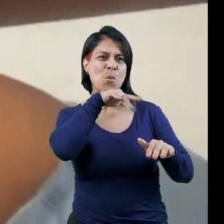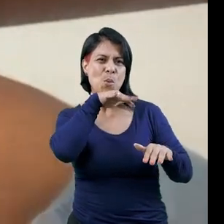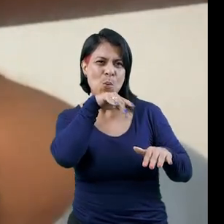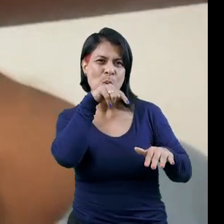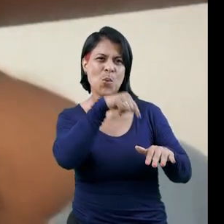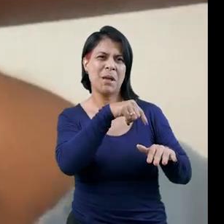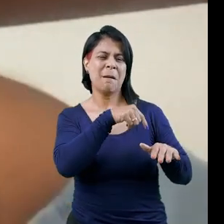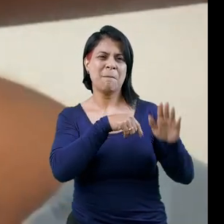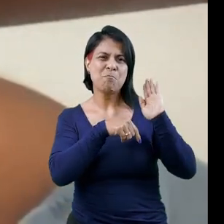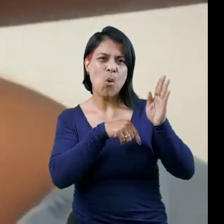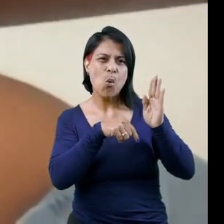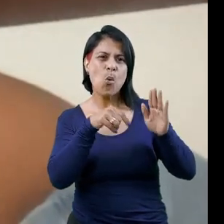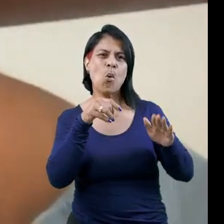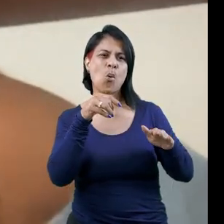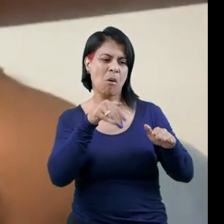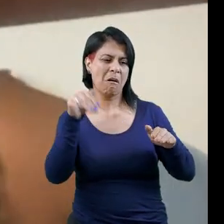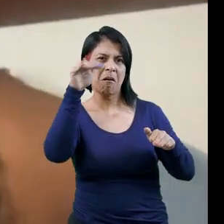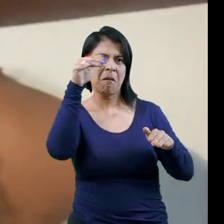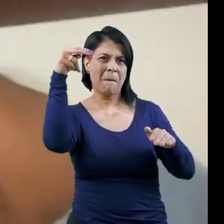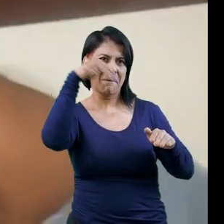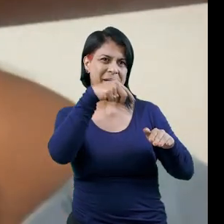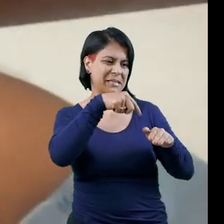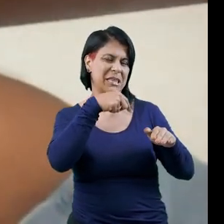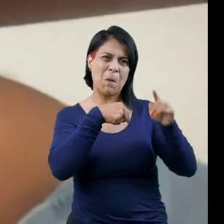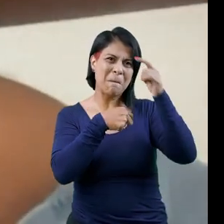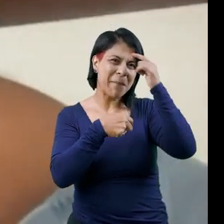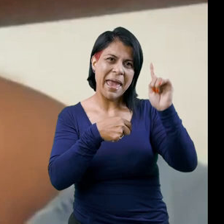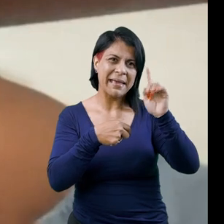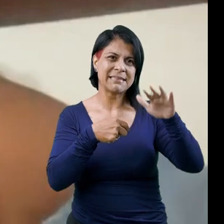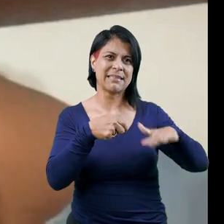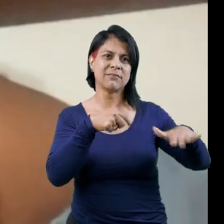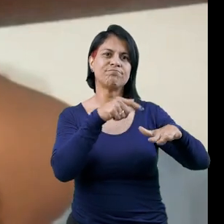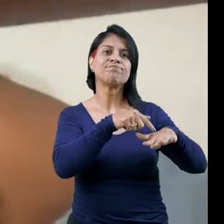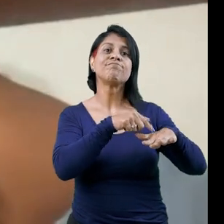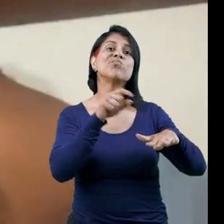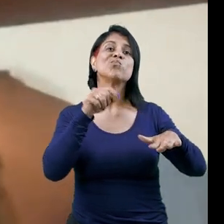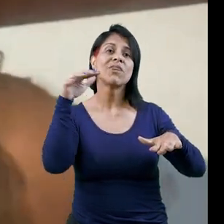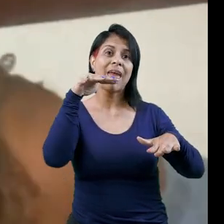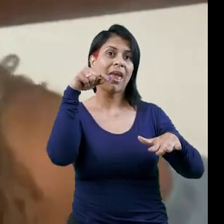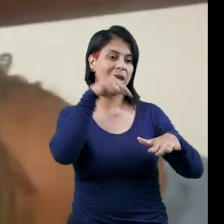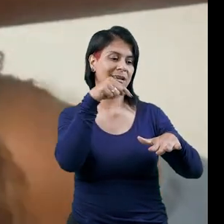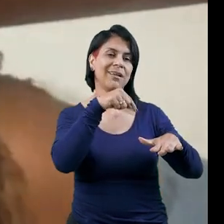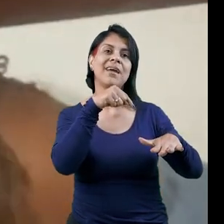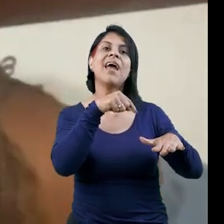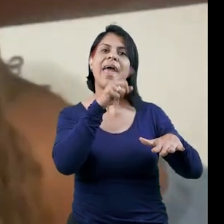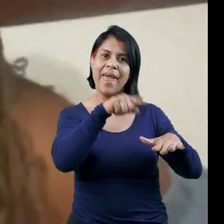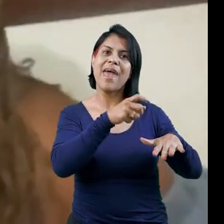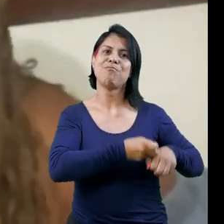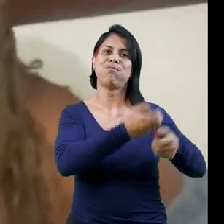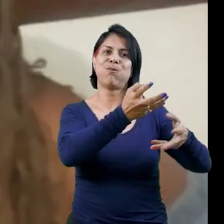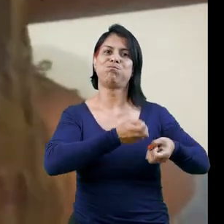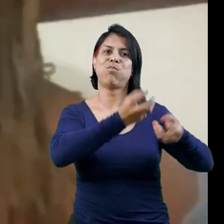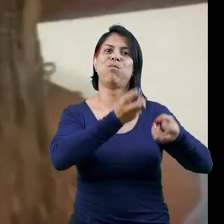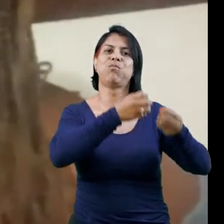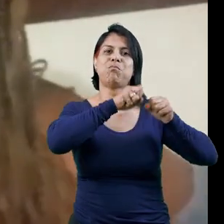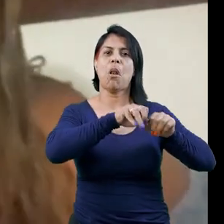como burro, como não pensante, é justamente a nascente, é justamente